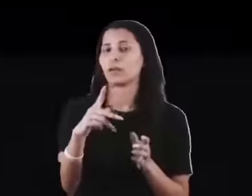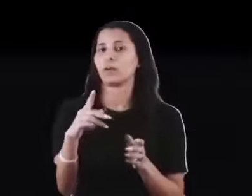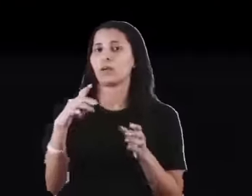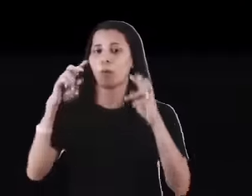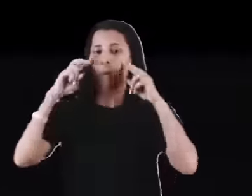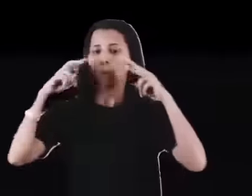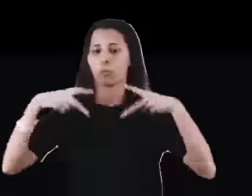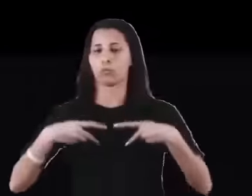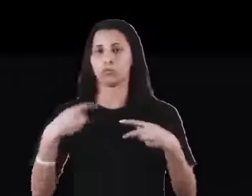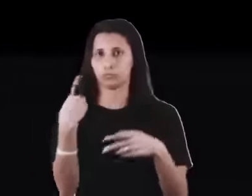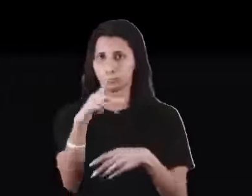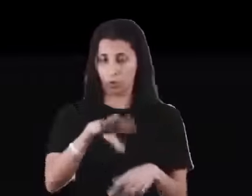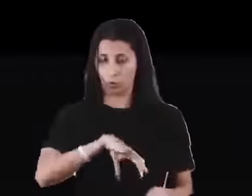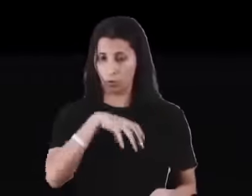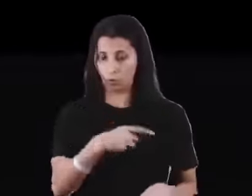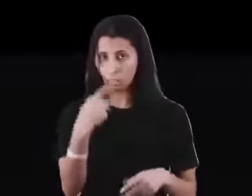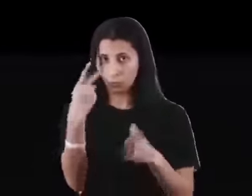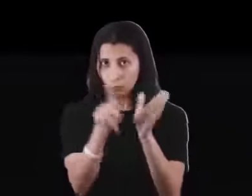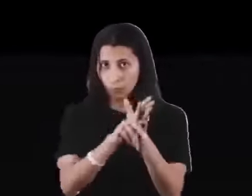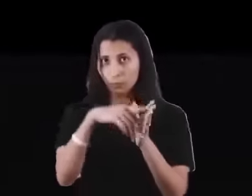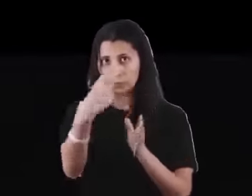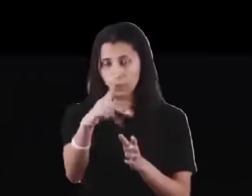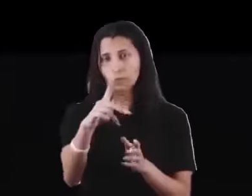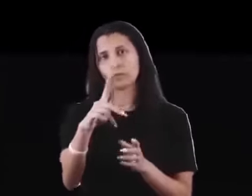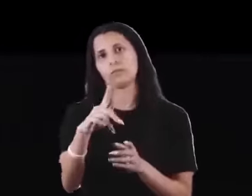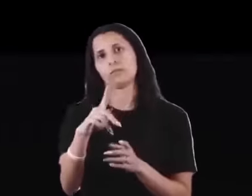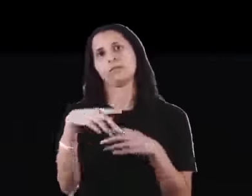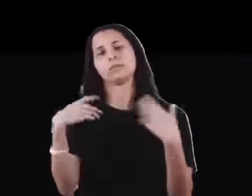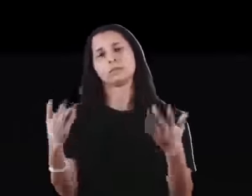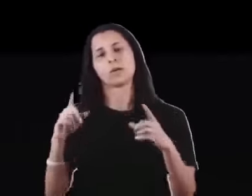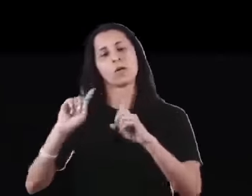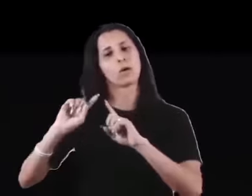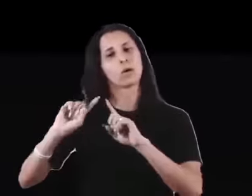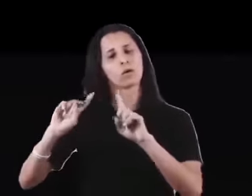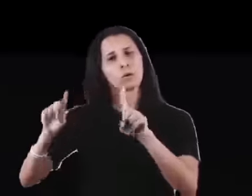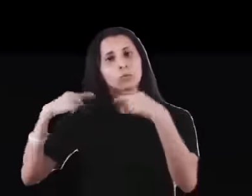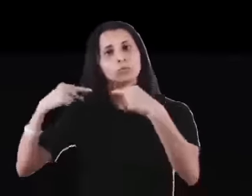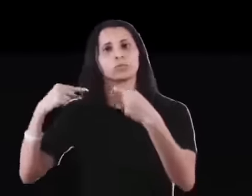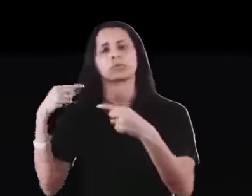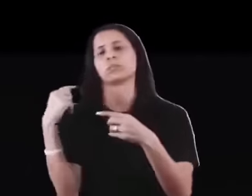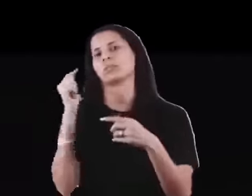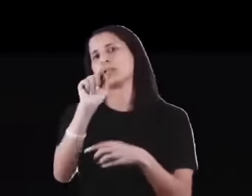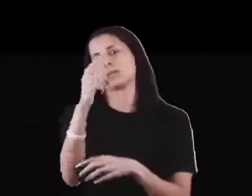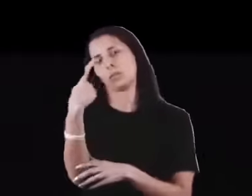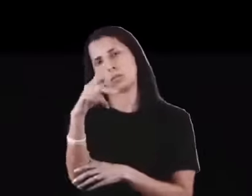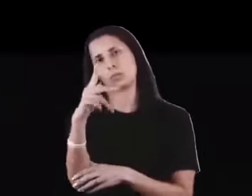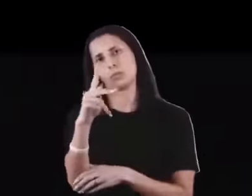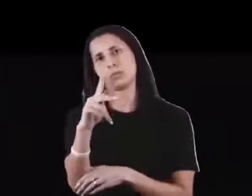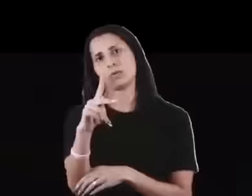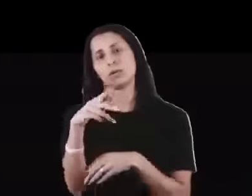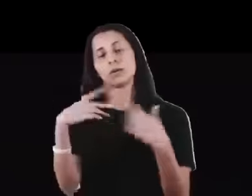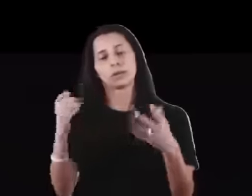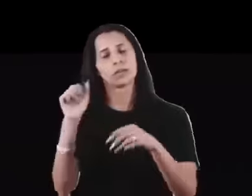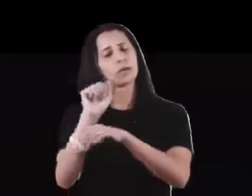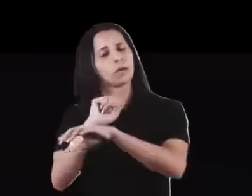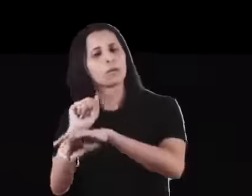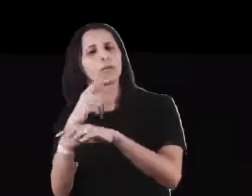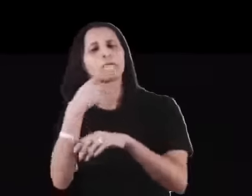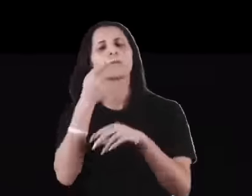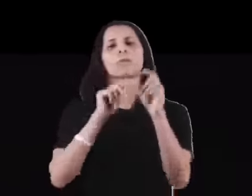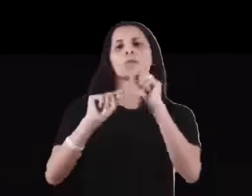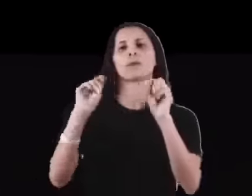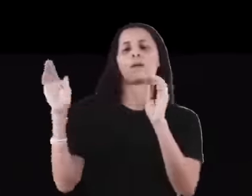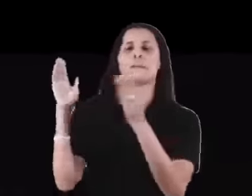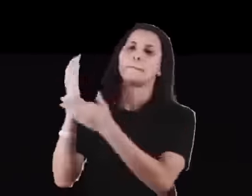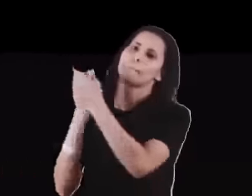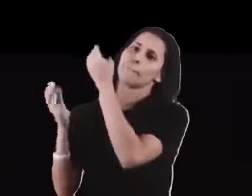EA sua própria maneira consequência sabe é você o Abraham disse assim ó tá na tua mão e o